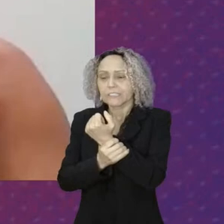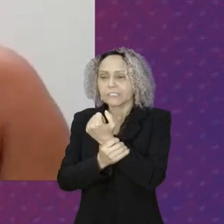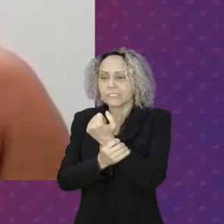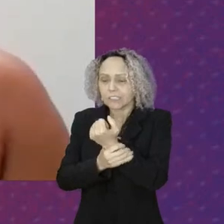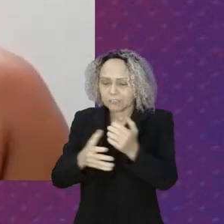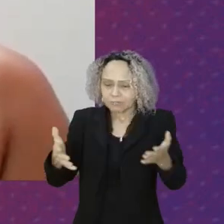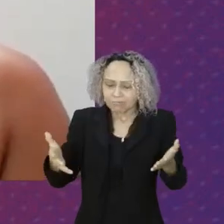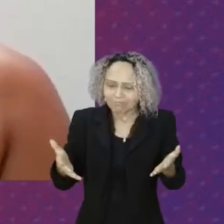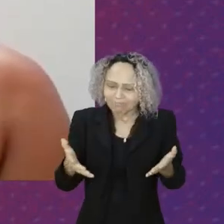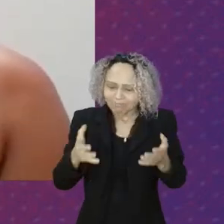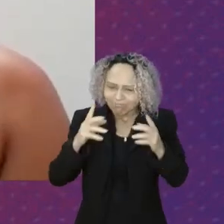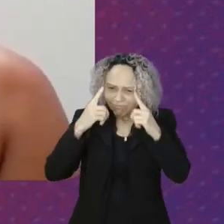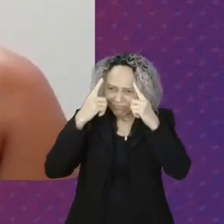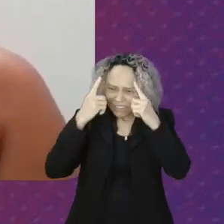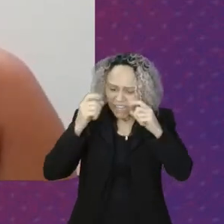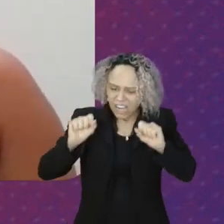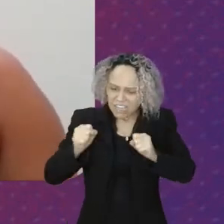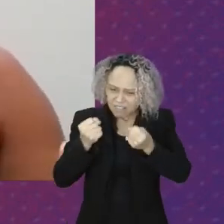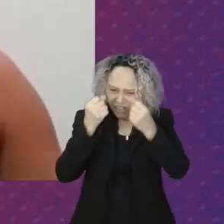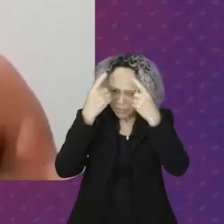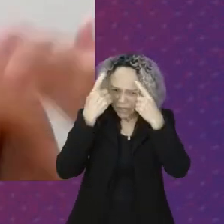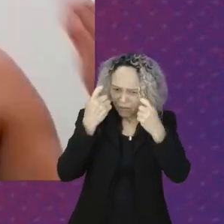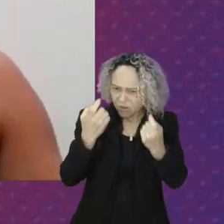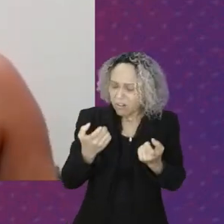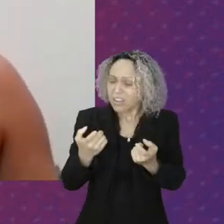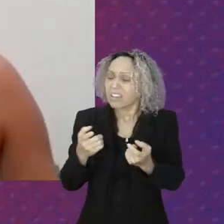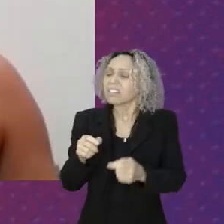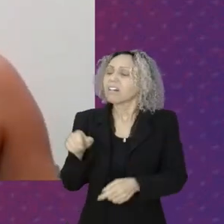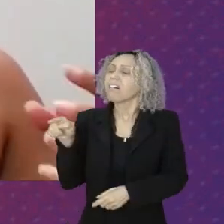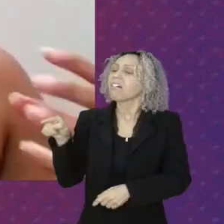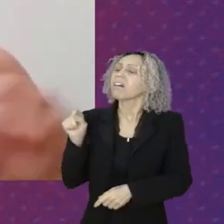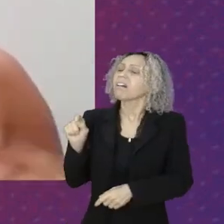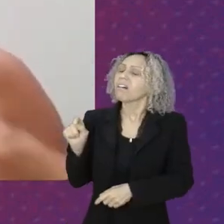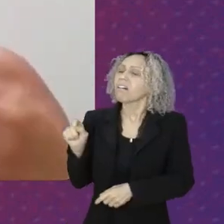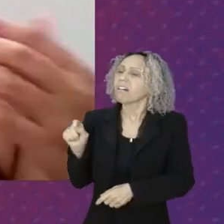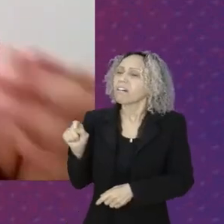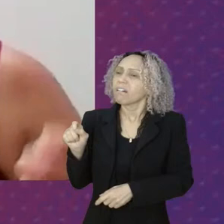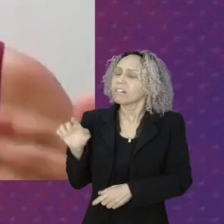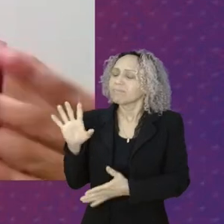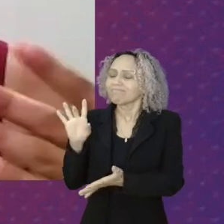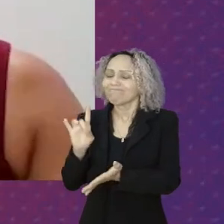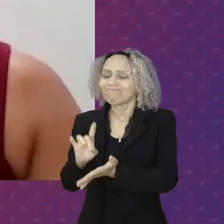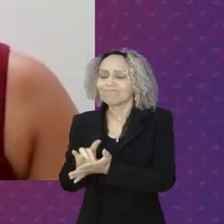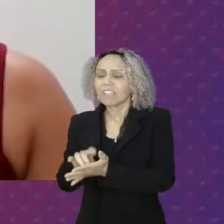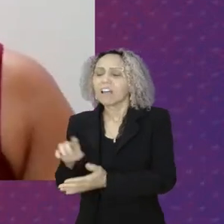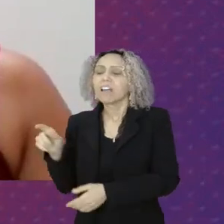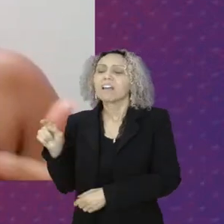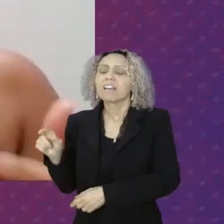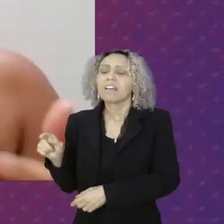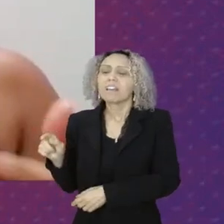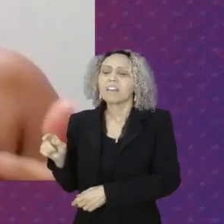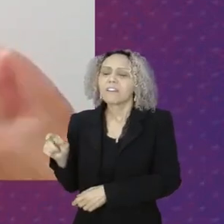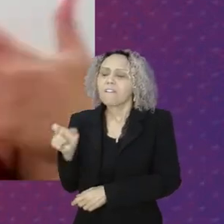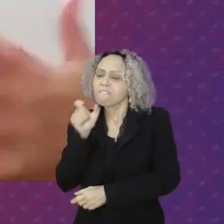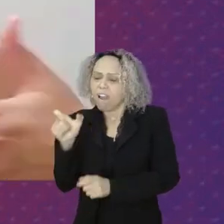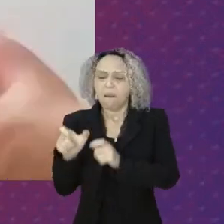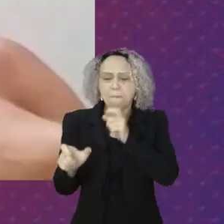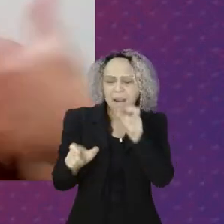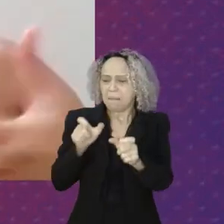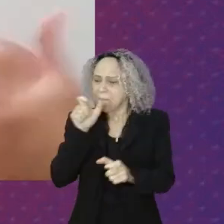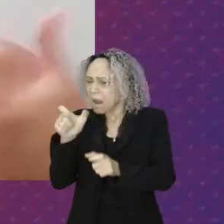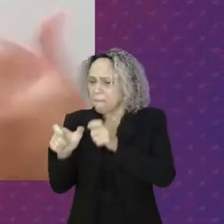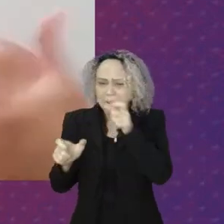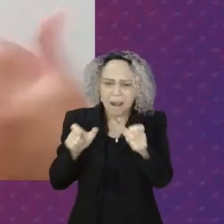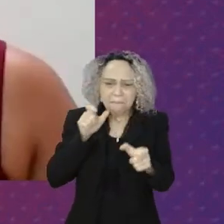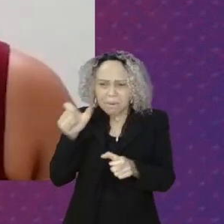ao enfrentamento à violência, muitas vezes verbalizou ataques, né? E